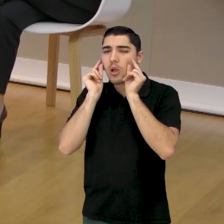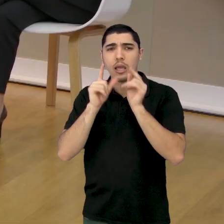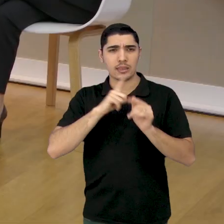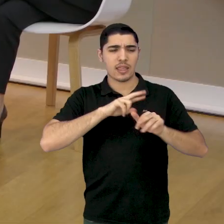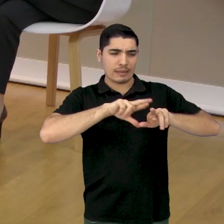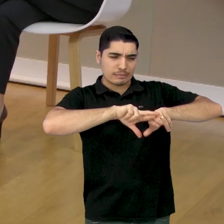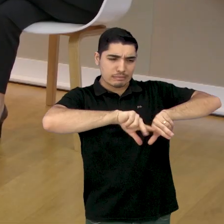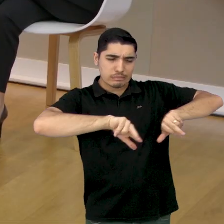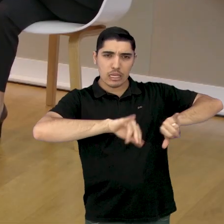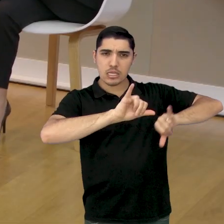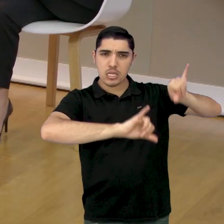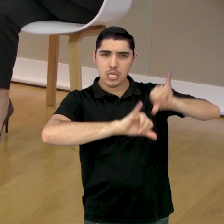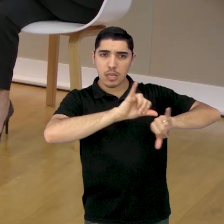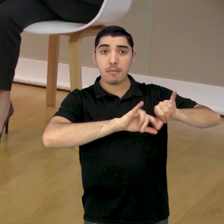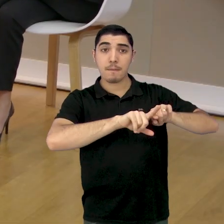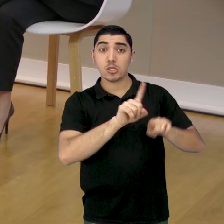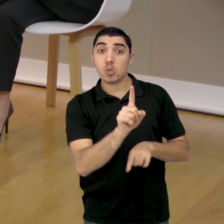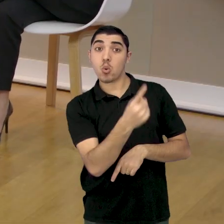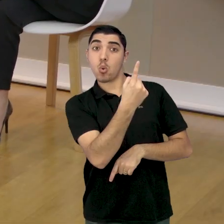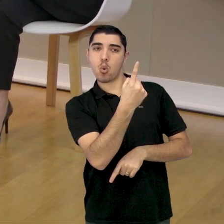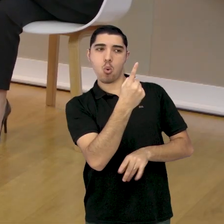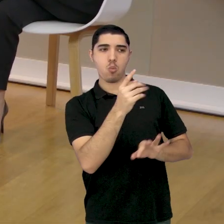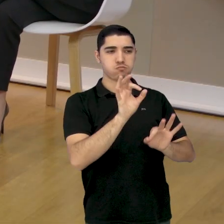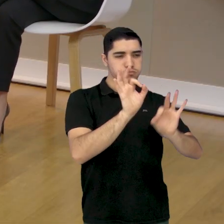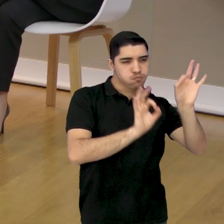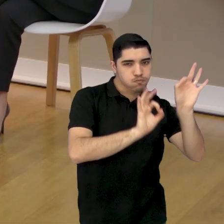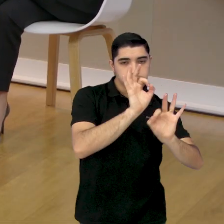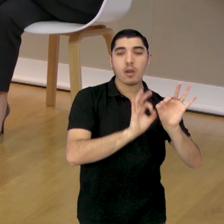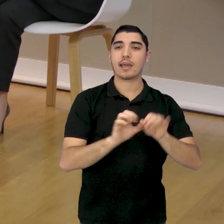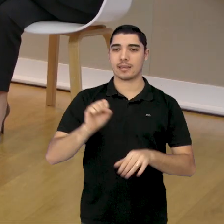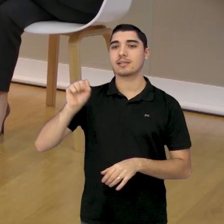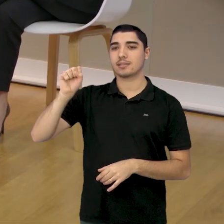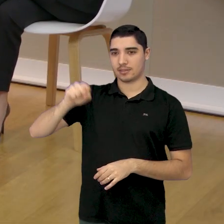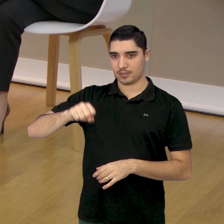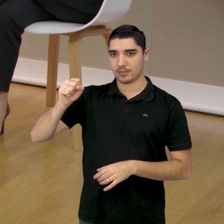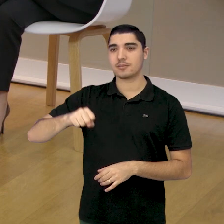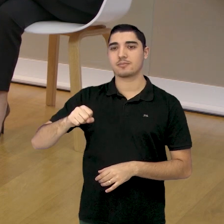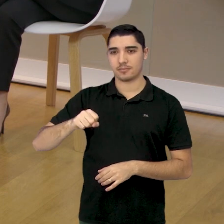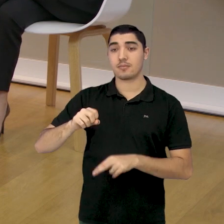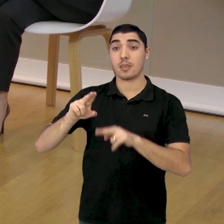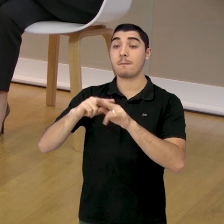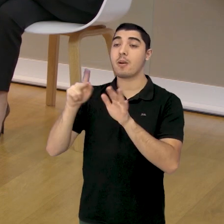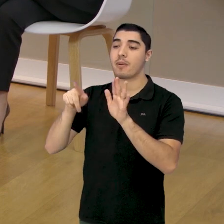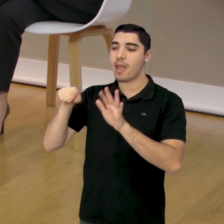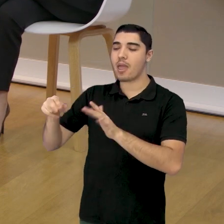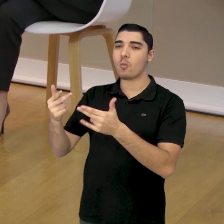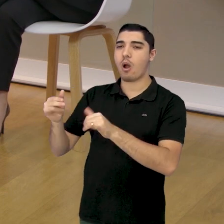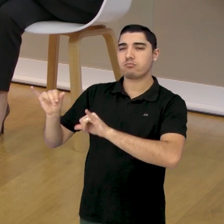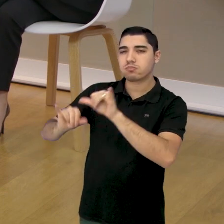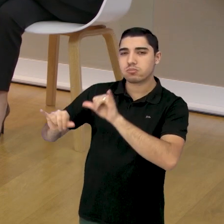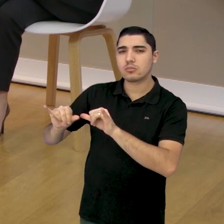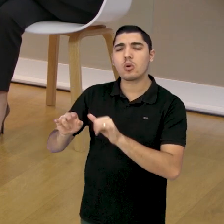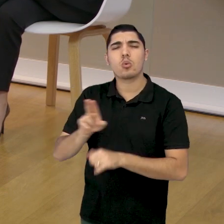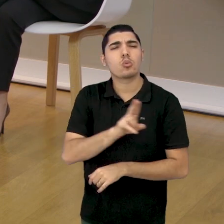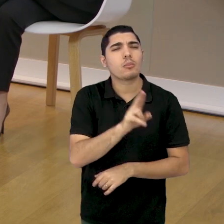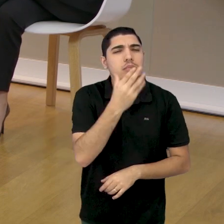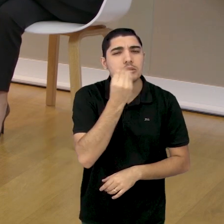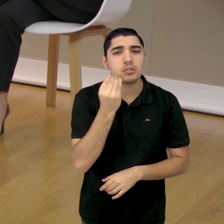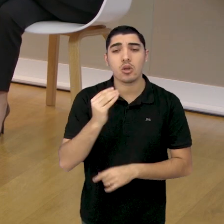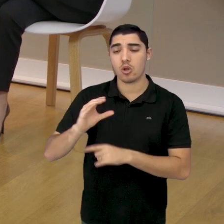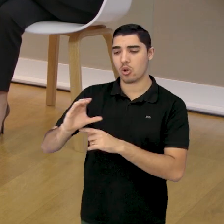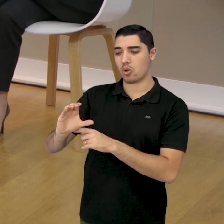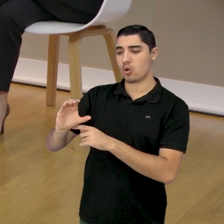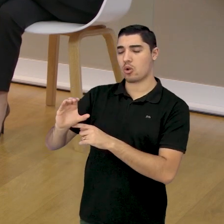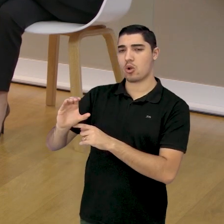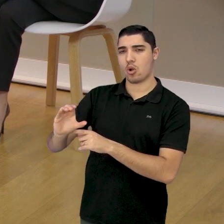verdade, uma são várias substâncias em um único procedimento. A gente chama de Tudo na códigos dose do certa. rejuvenescimento, exatamente. Desculpa, como que